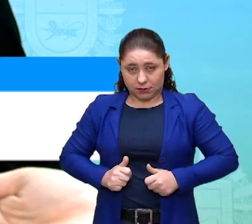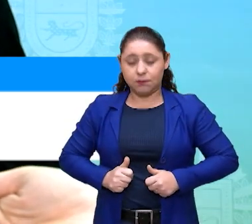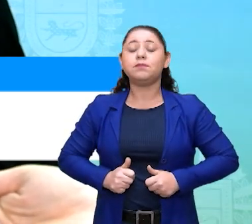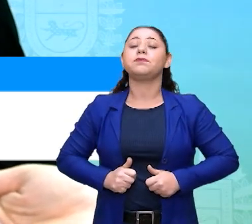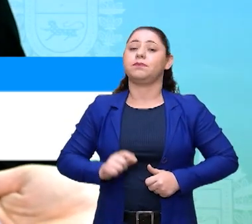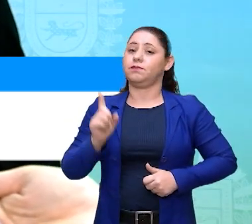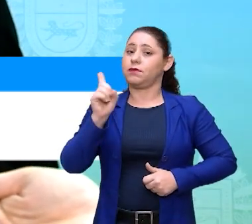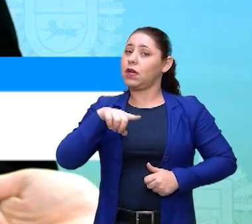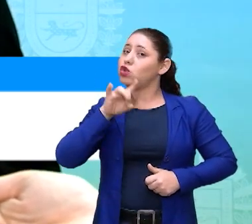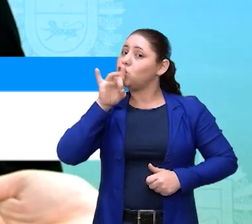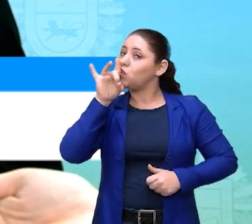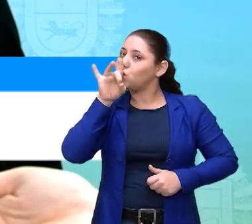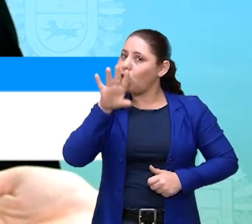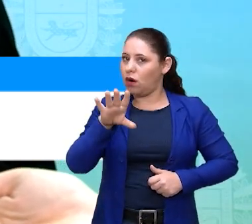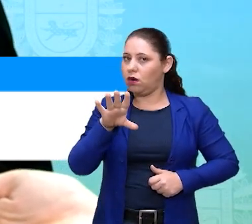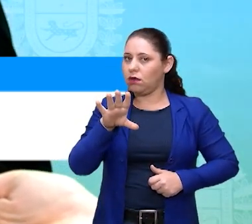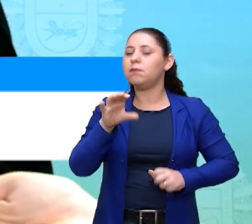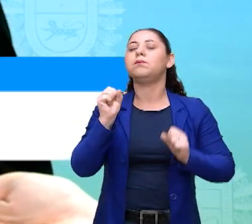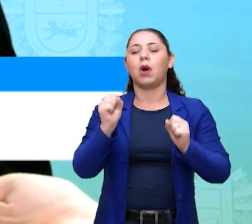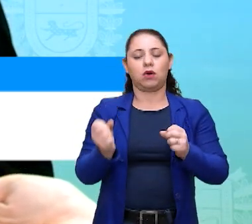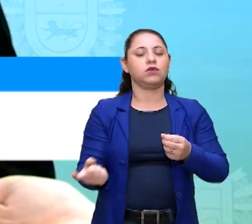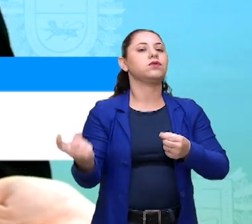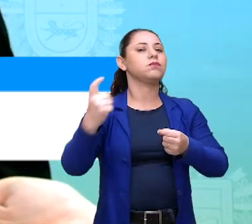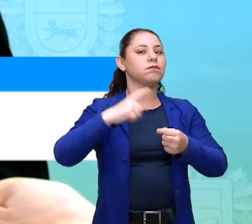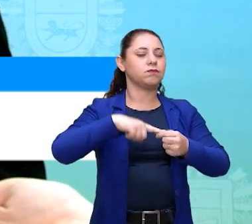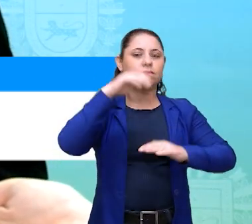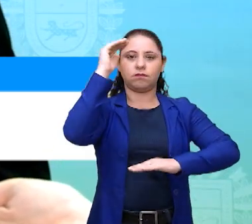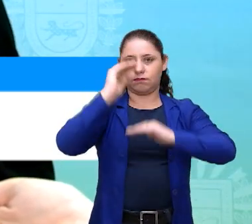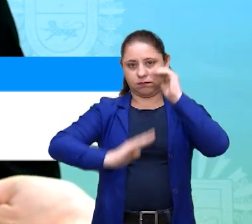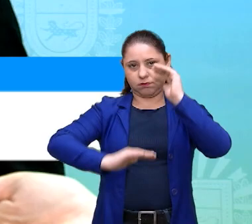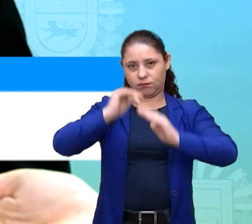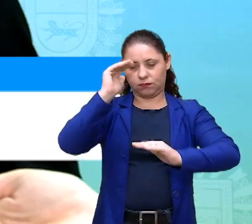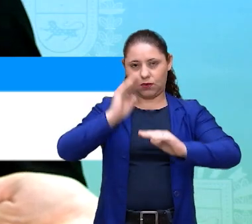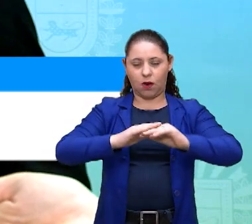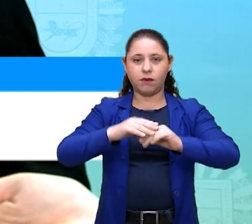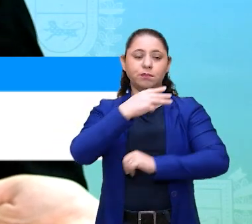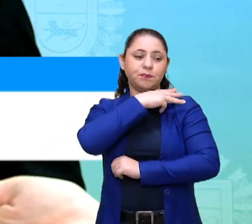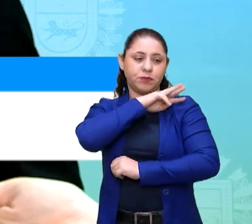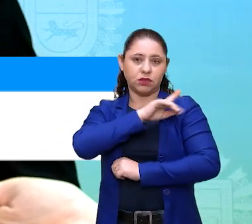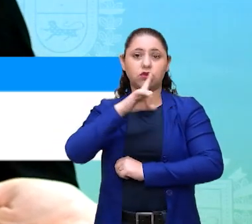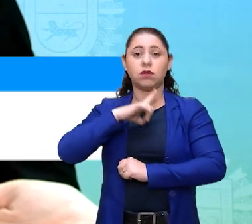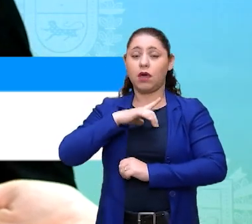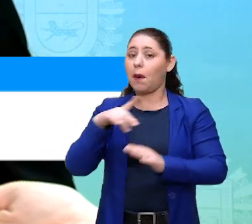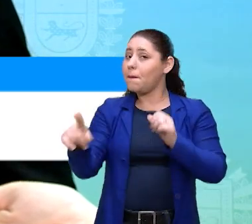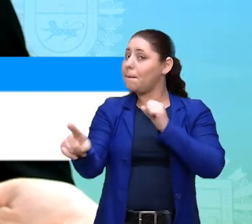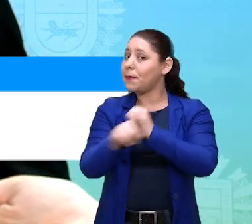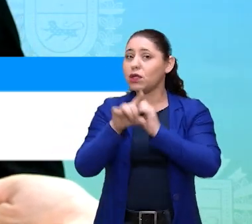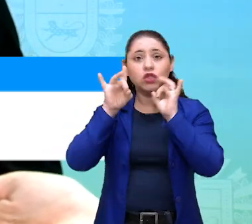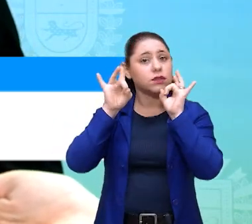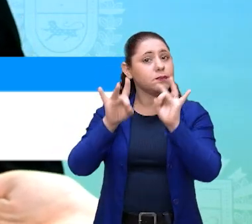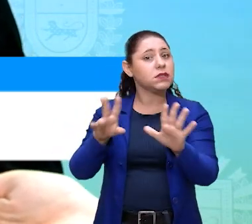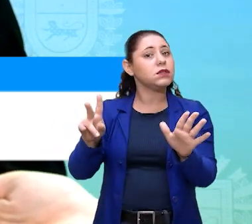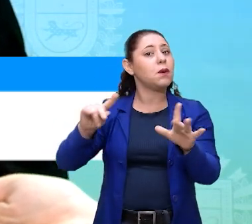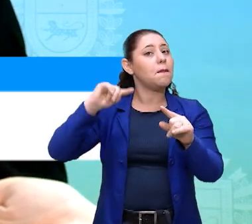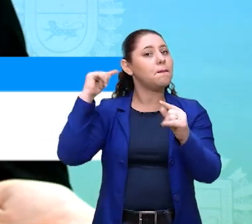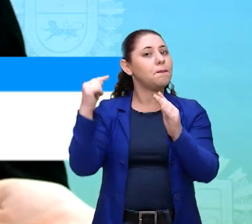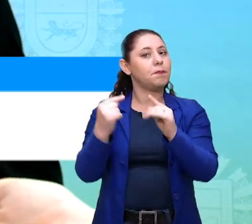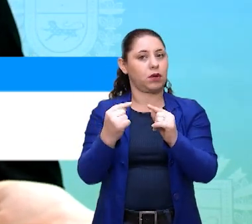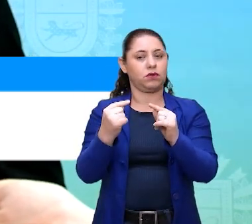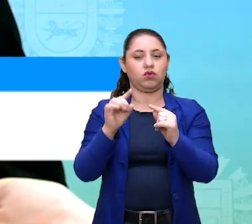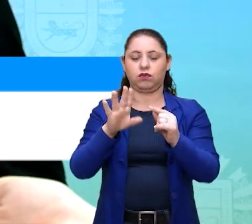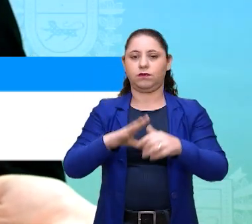da higiene pessoal. Então, neste caso, contrataria um profissional de nível médio para essas